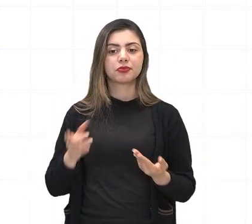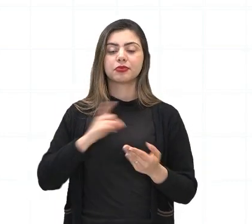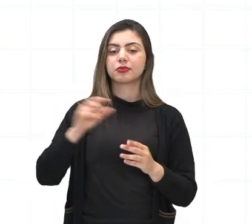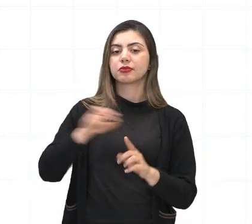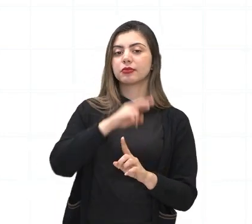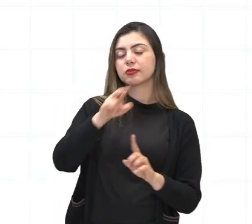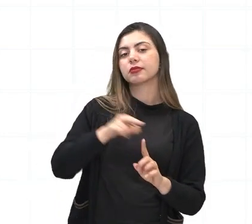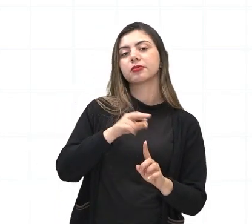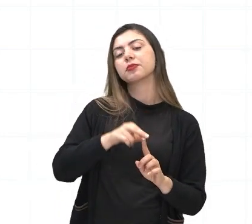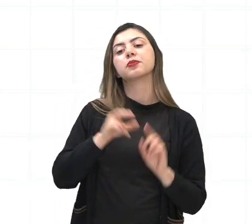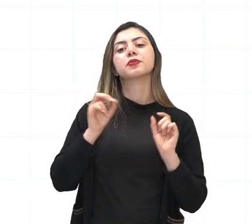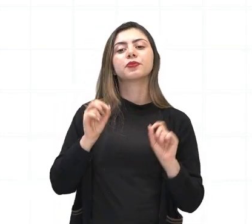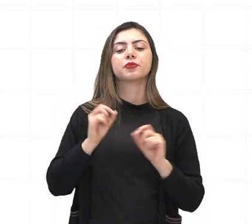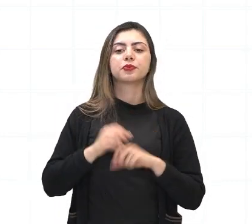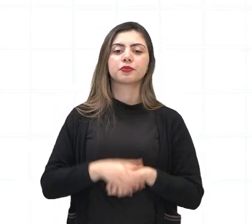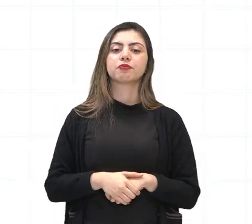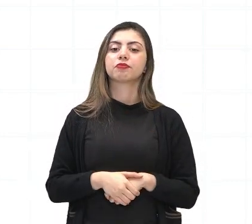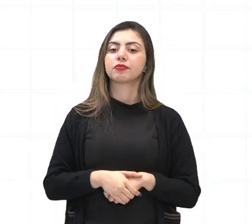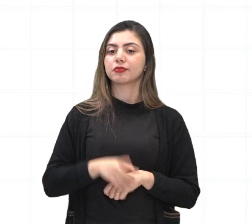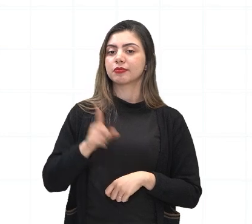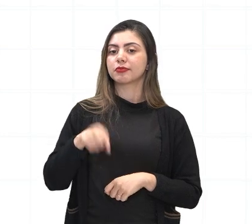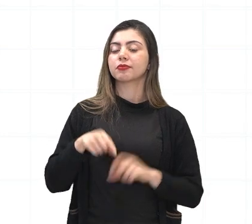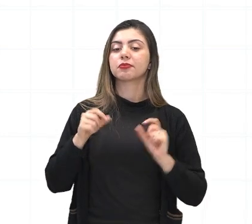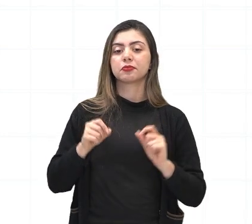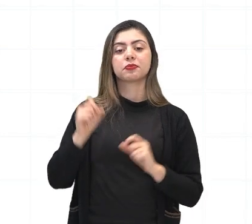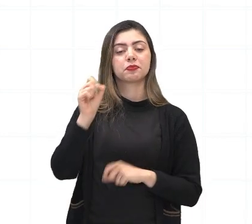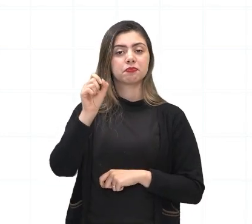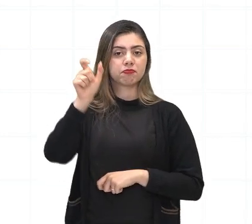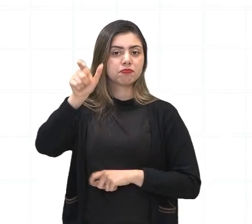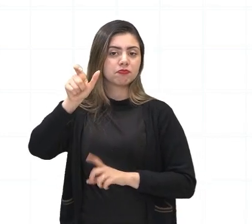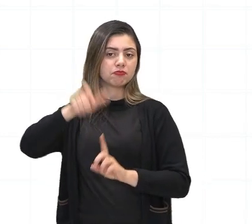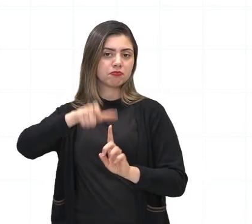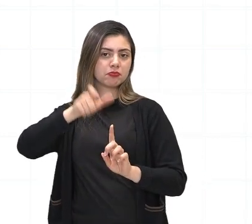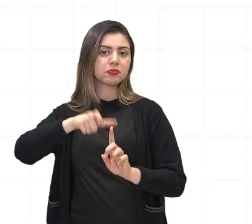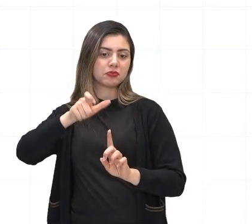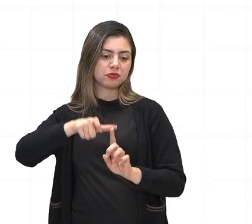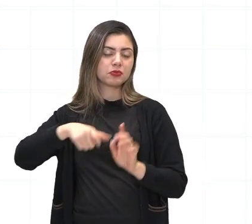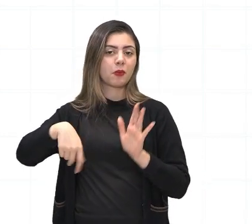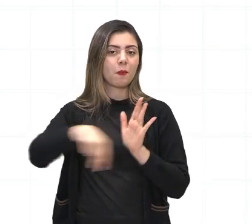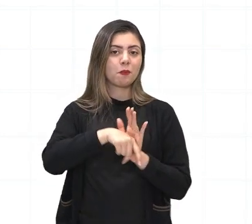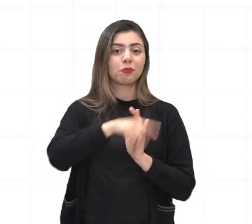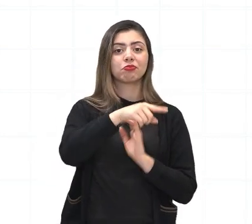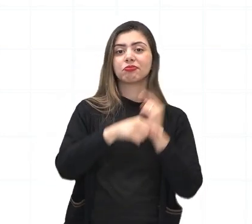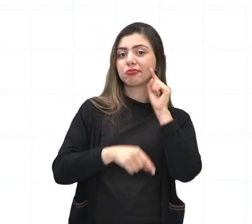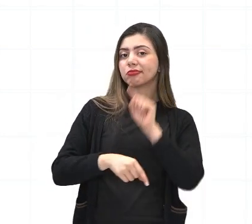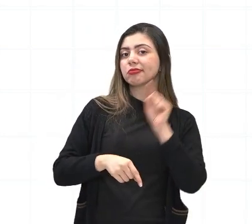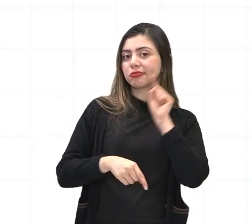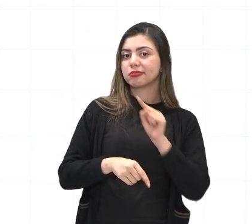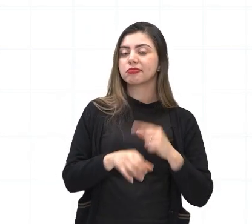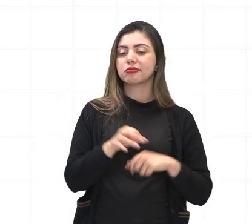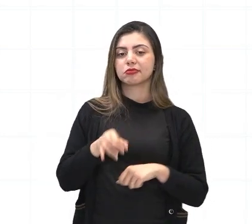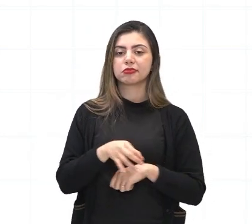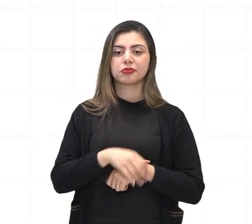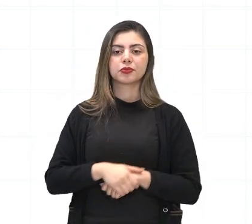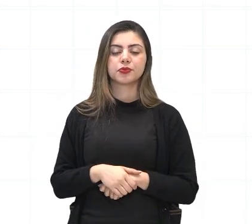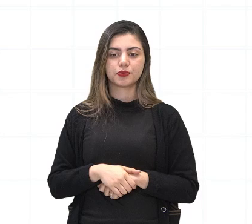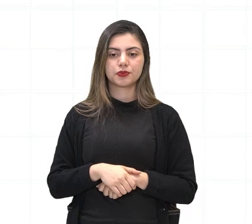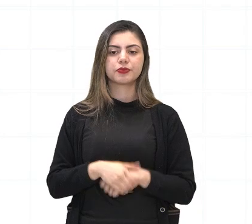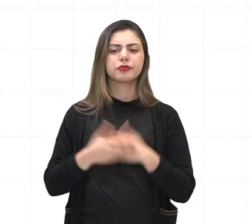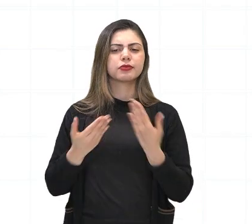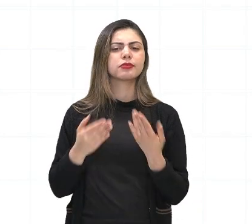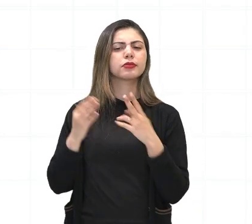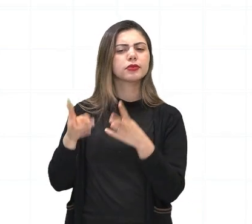uma uma uma eh uma figura digamos assim americana né e e a gente